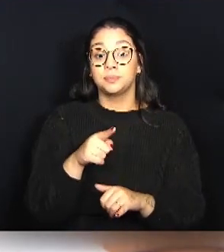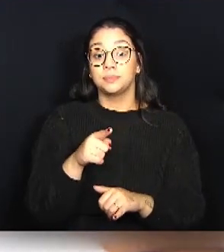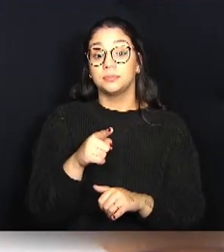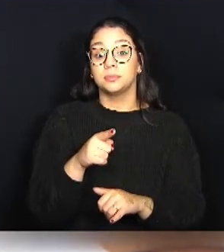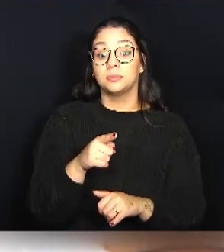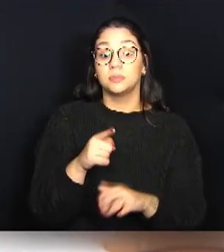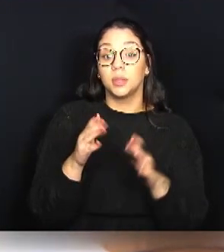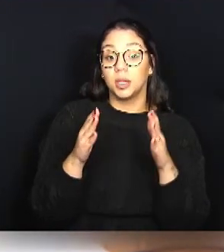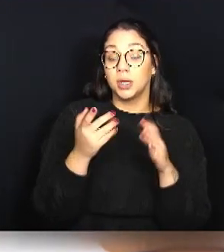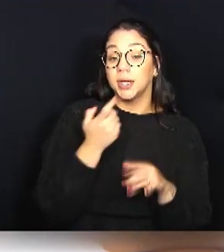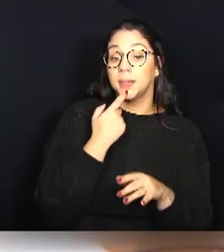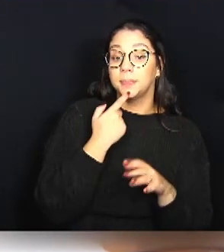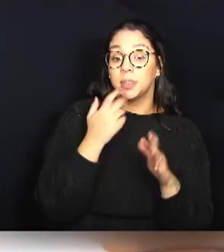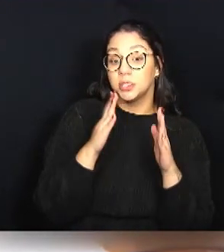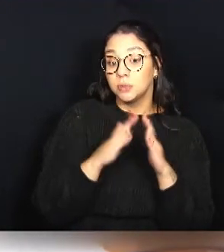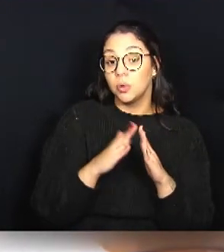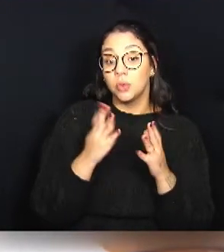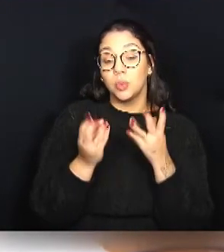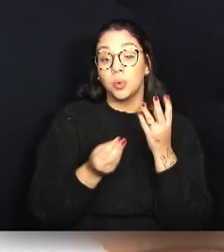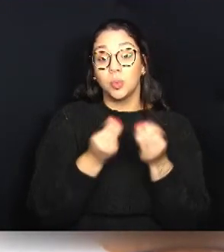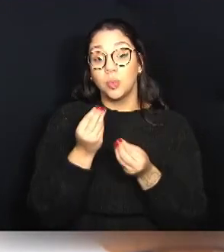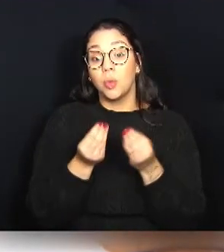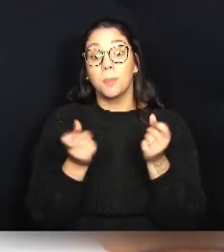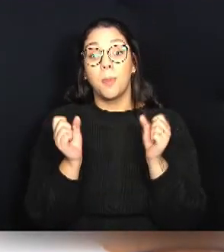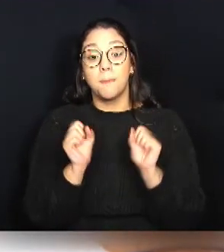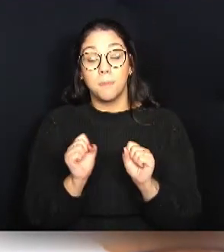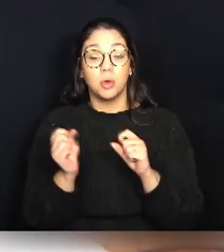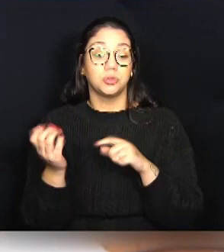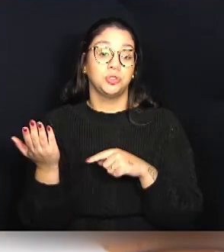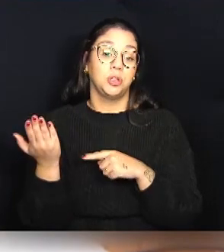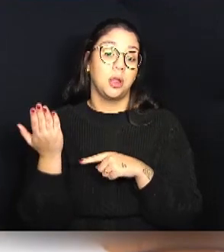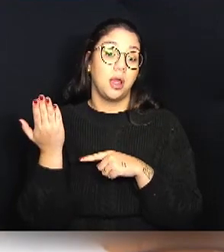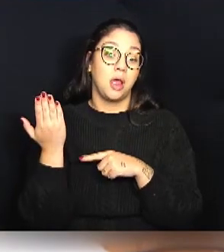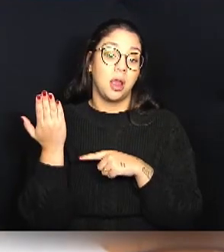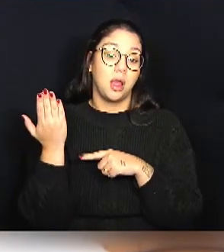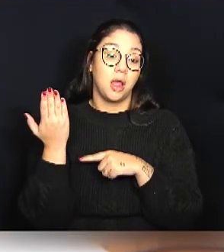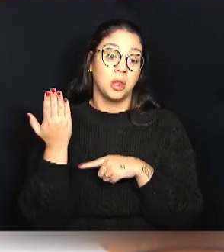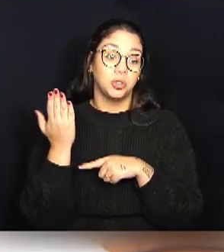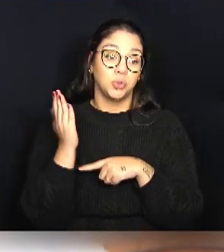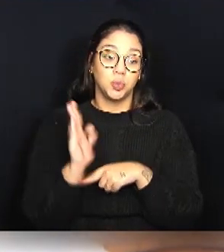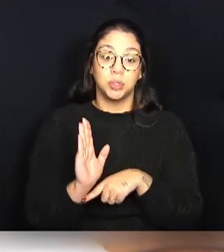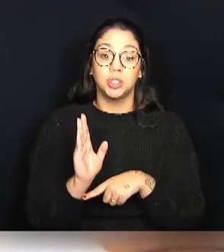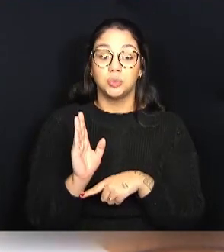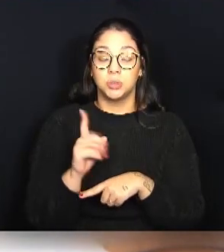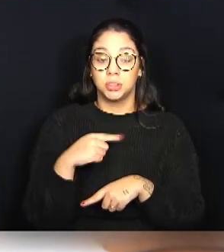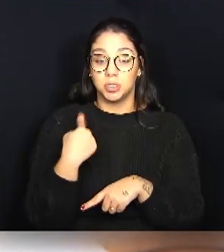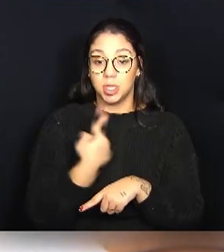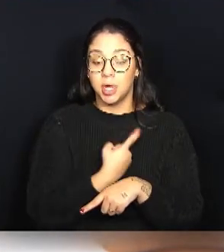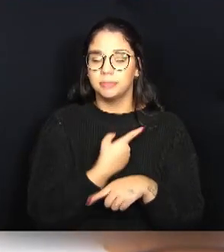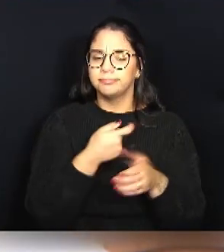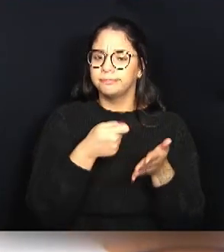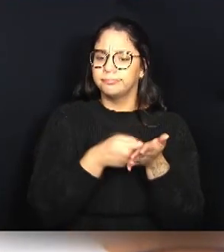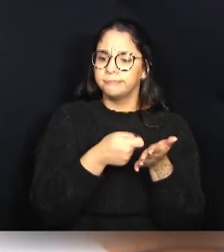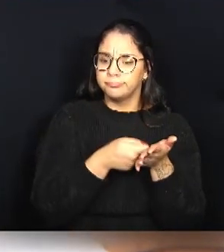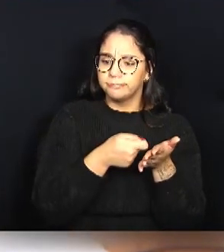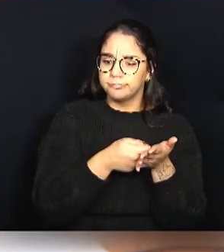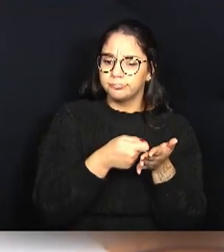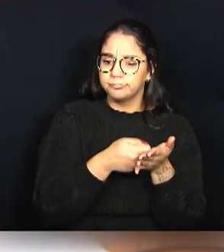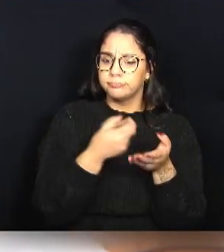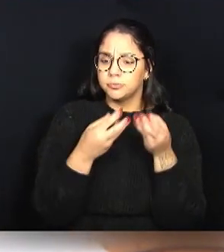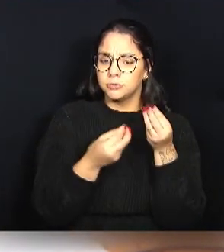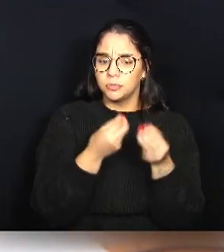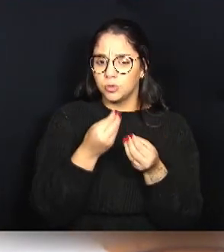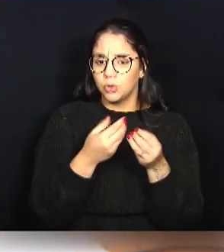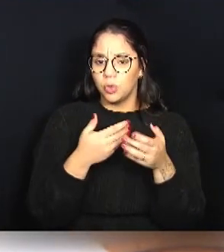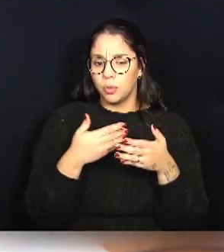como que vocês podem nos ajudar a cobrar a